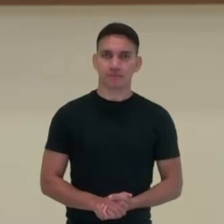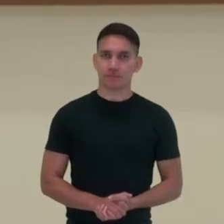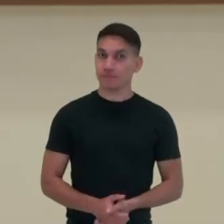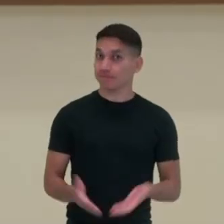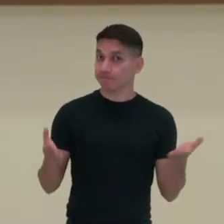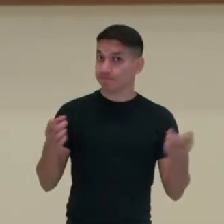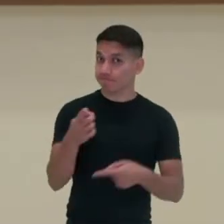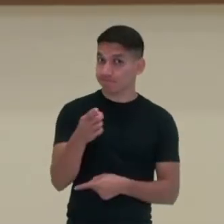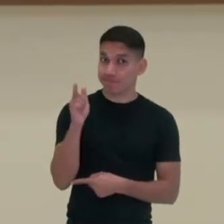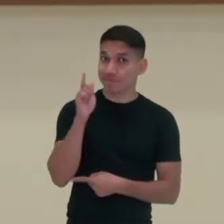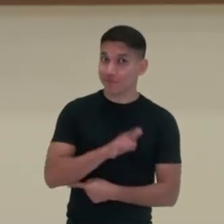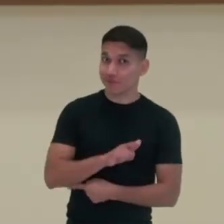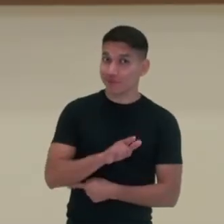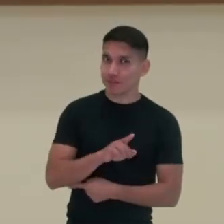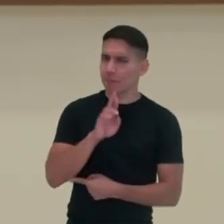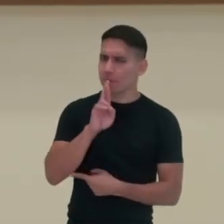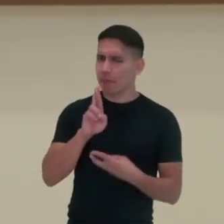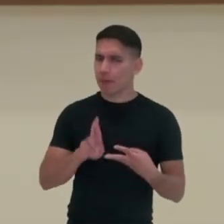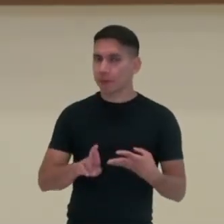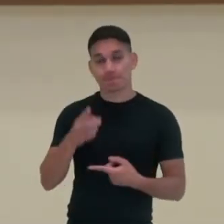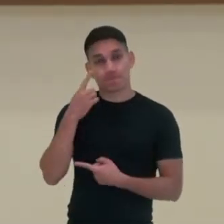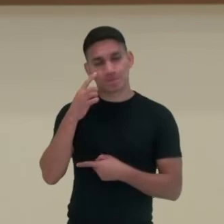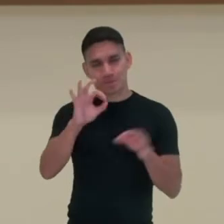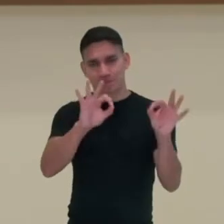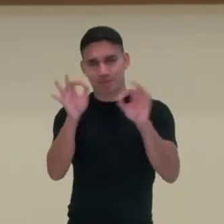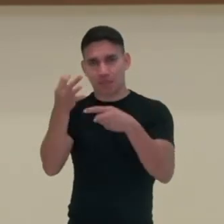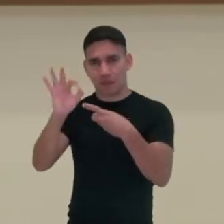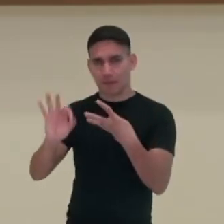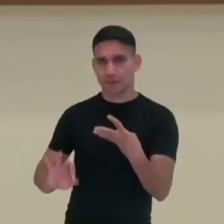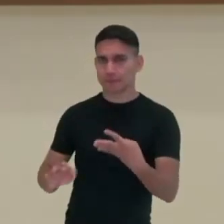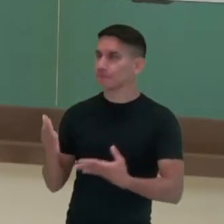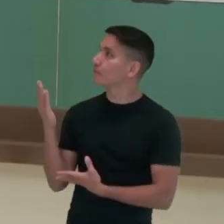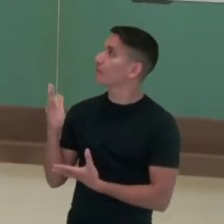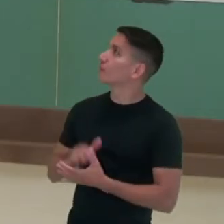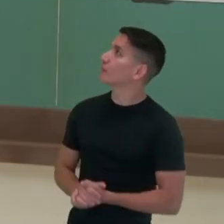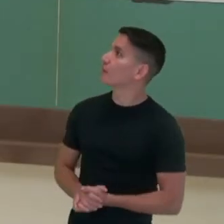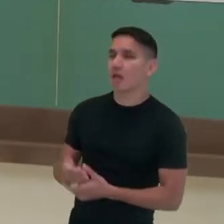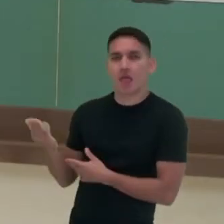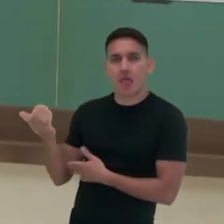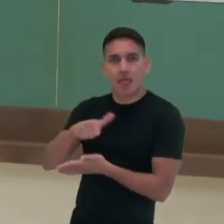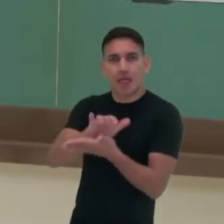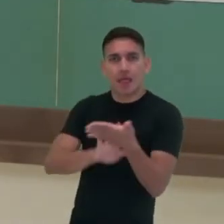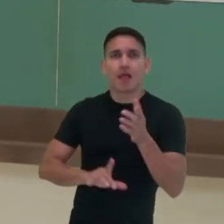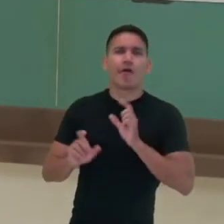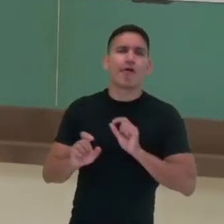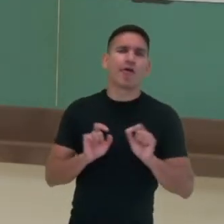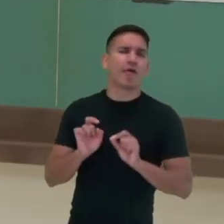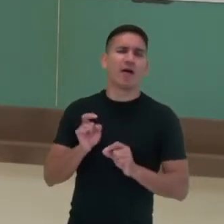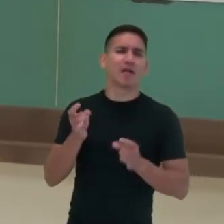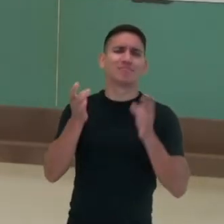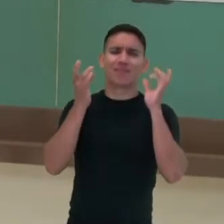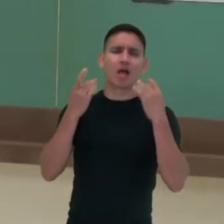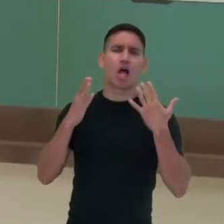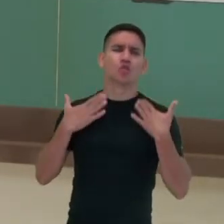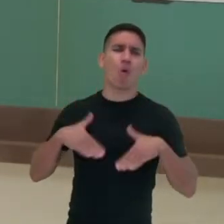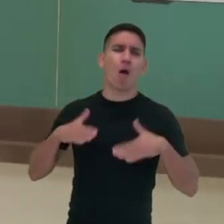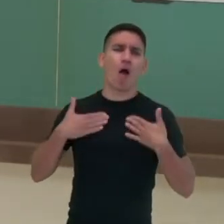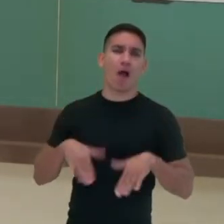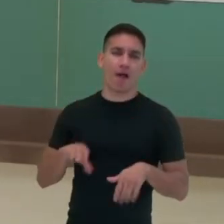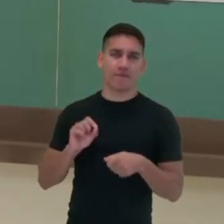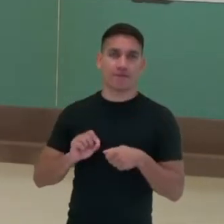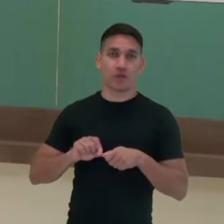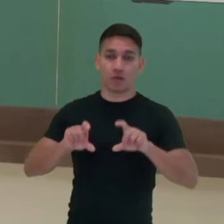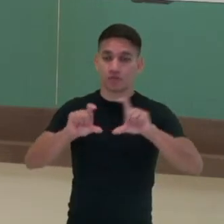E aí, pessoal, resolveram? Acompanhe a correção aqui comigo. Então, esse exercício era bem tranquilo, né? Nós temos a